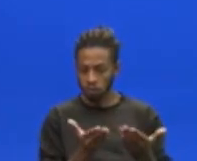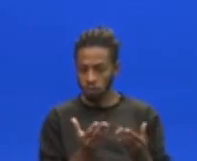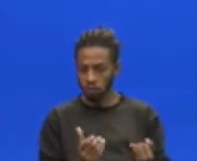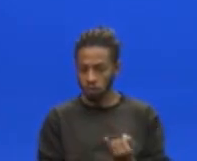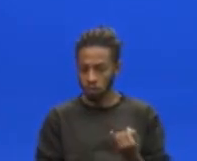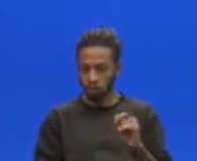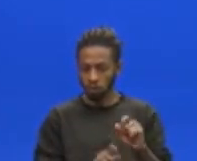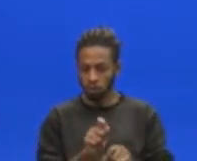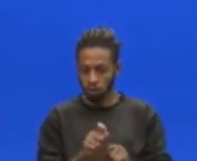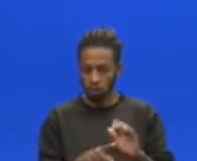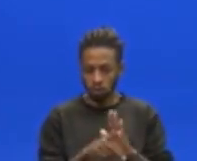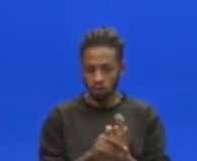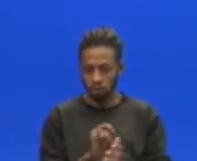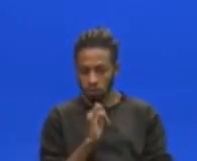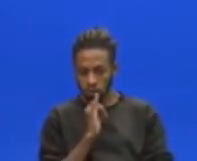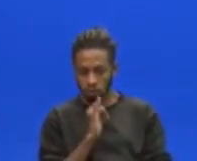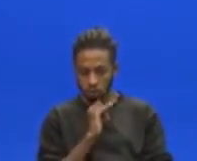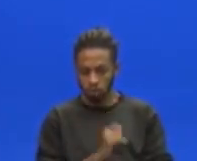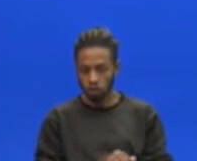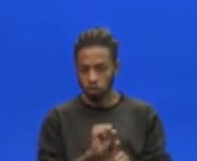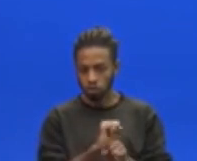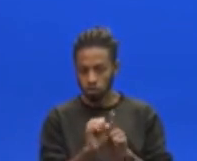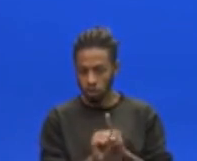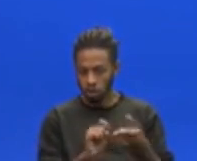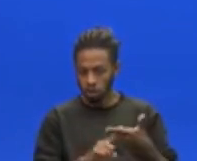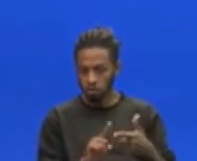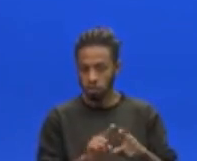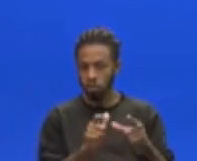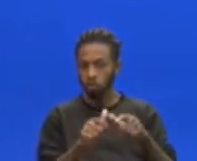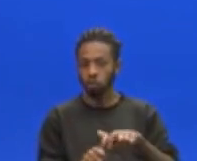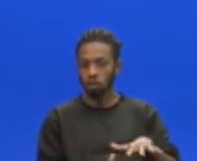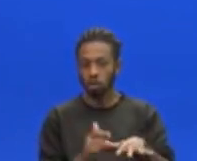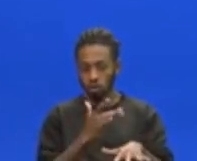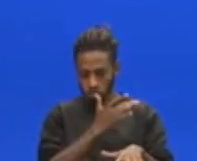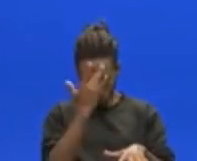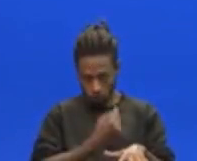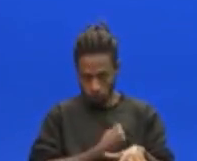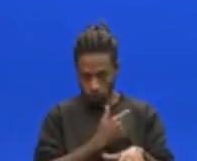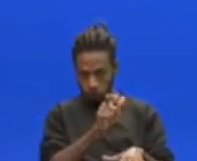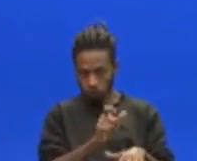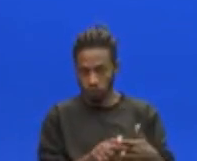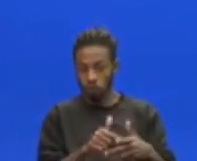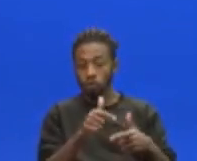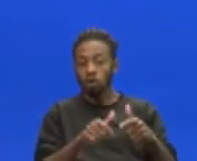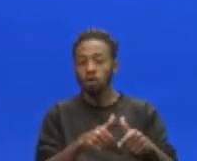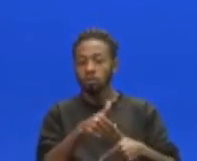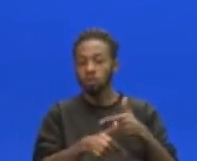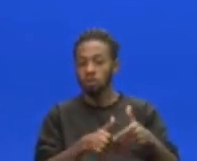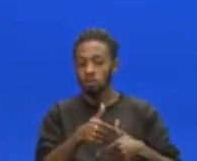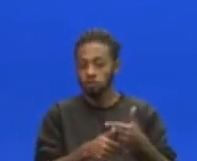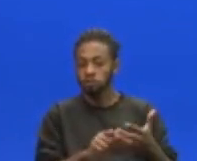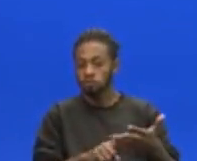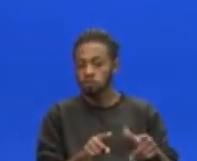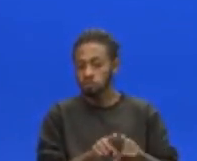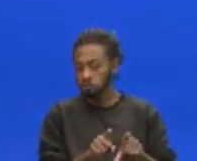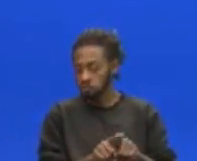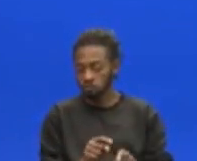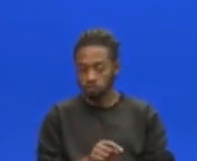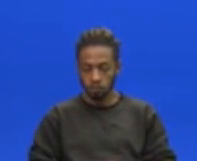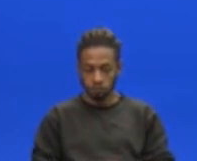importante com, né, a sociedade, com o local onde a pessoa vive, onde ela trabalha, né,